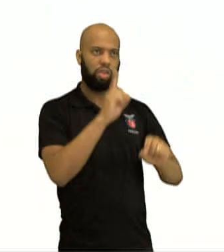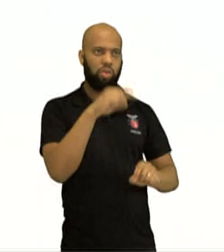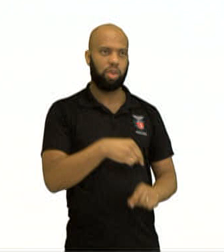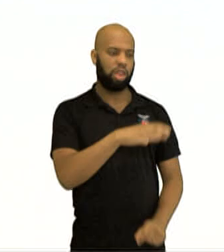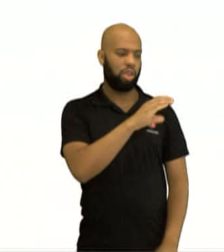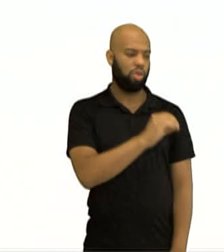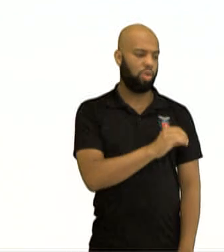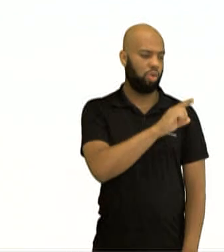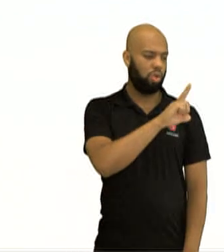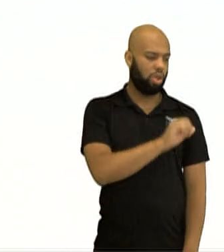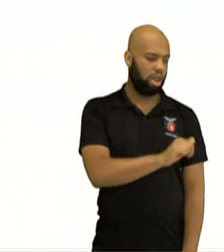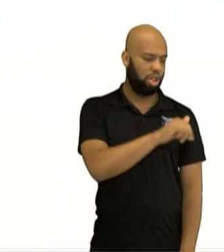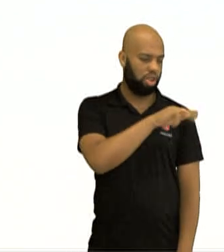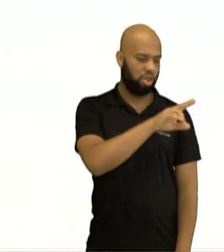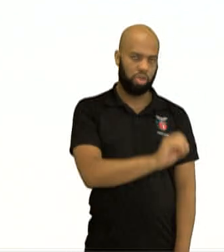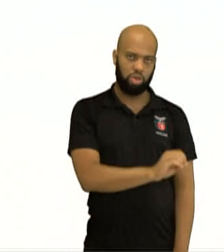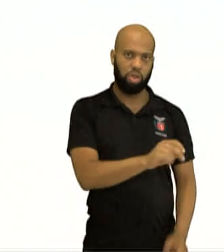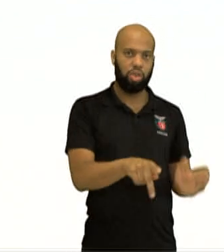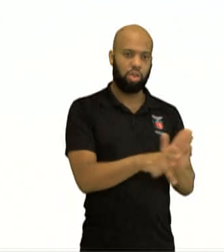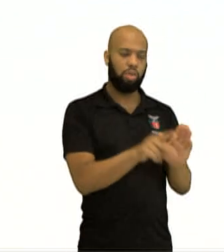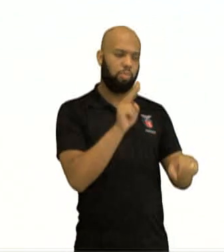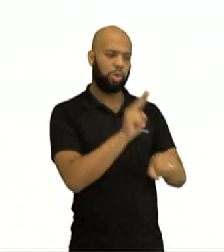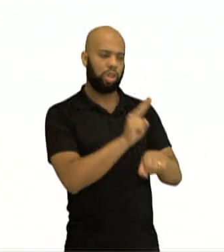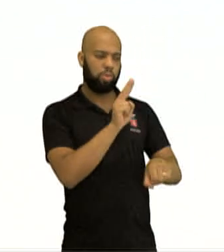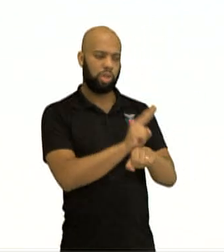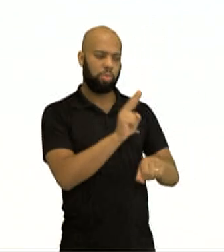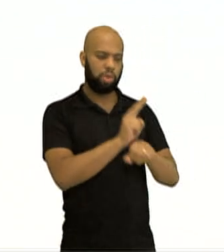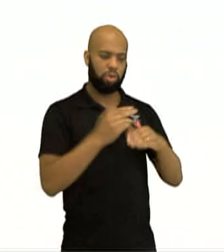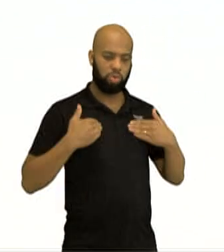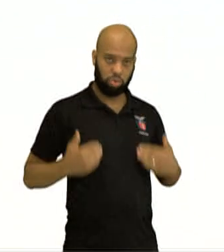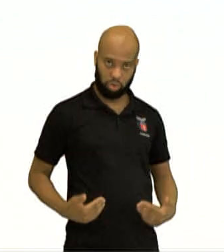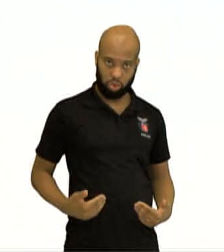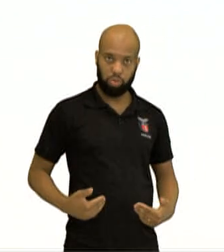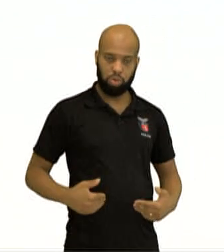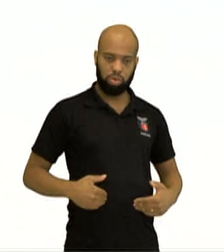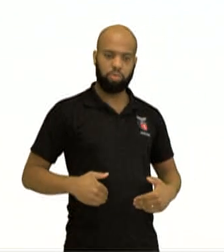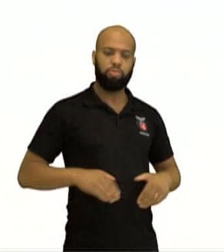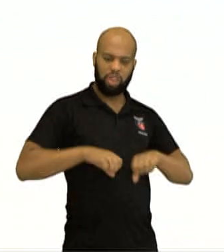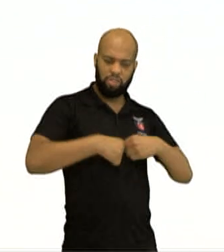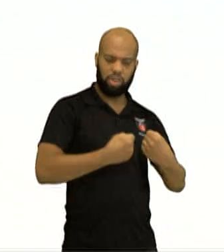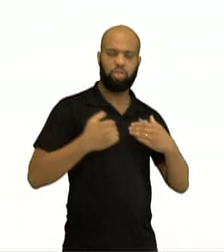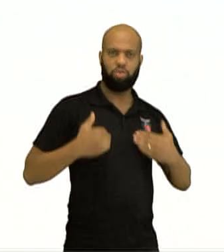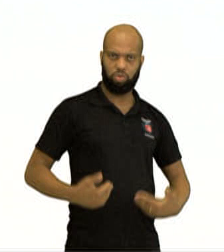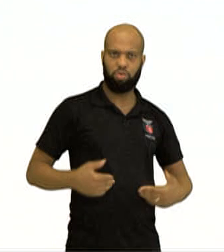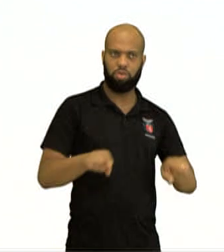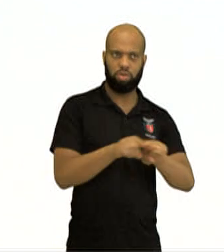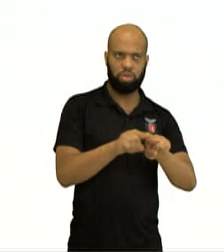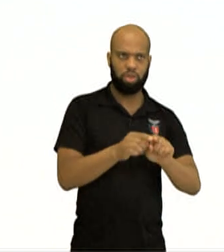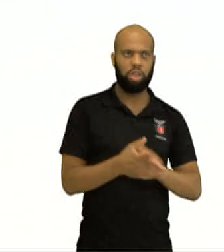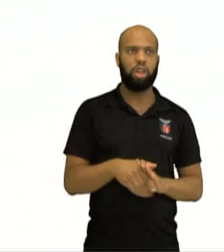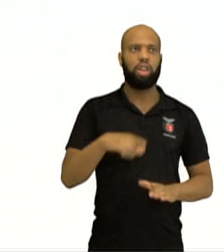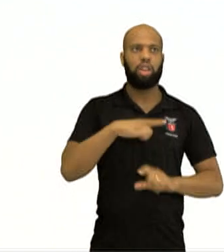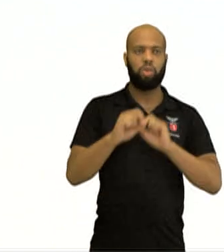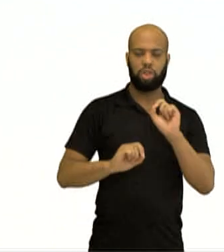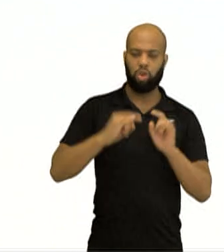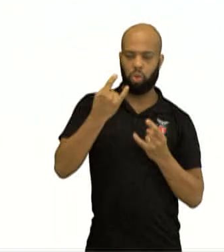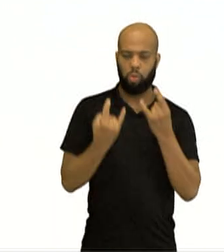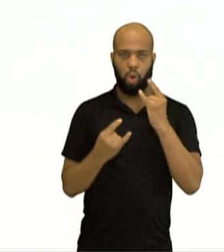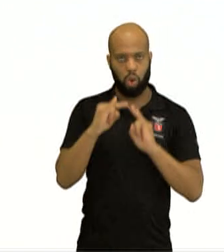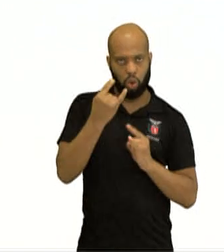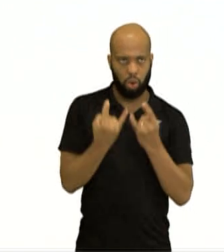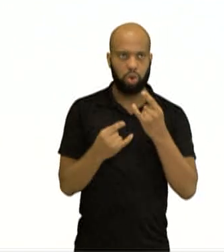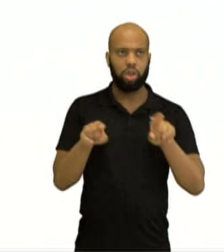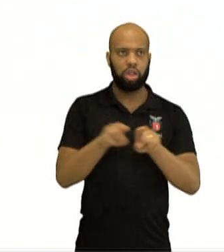colágeno, uma função imunológica representada pelos anticorpos que fazem a defesa do nosso corpo, uma função